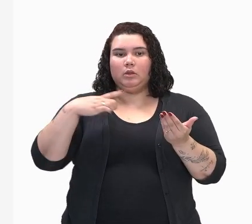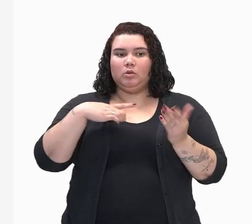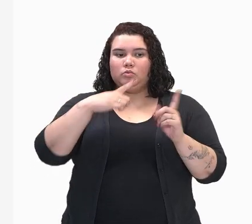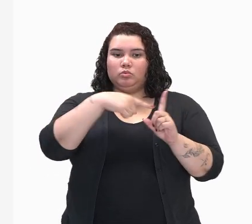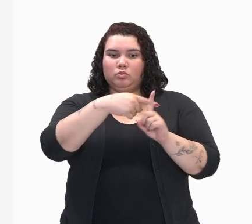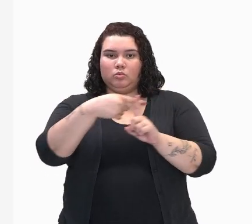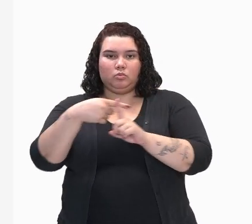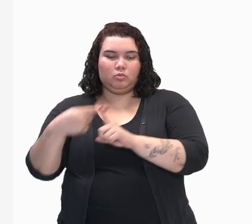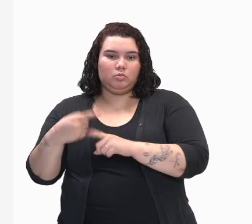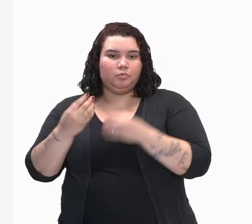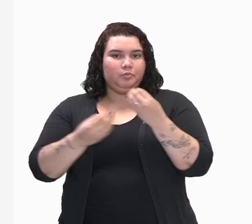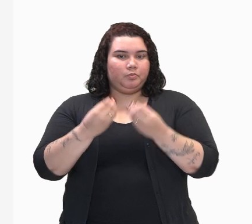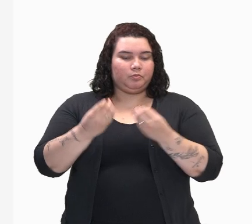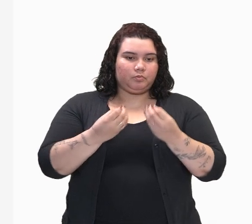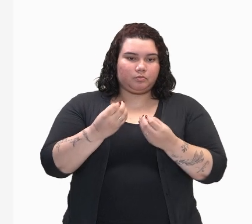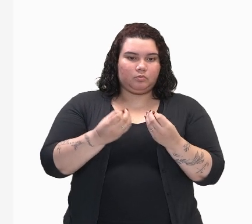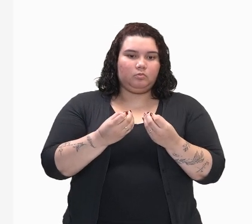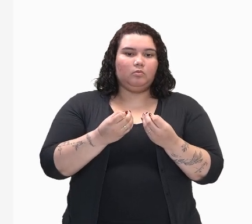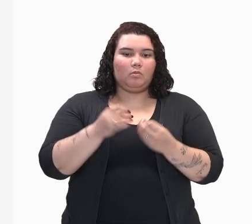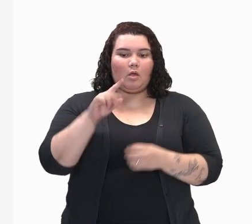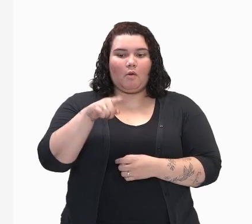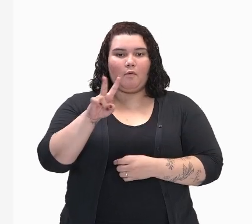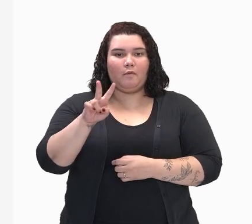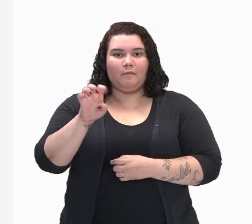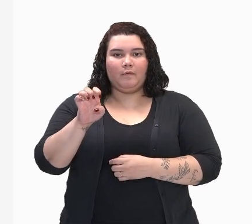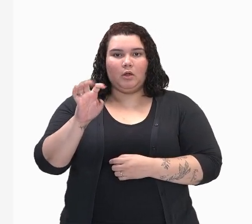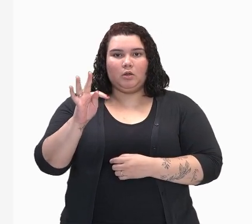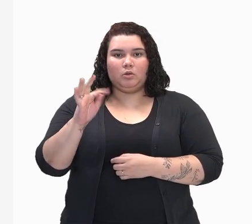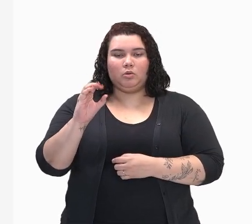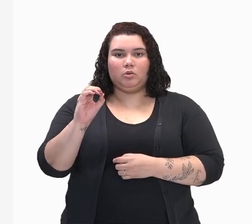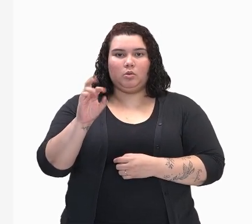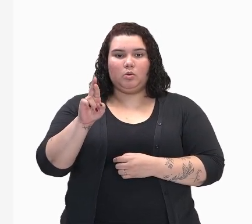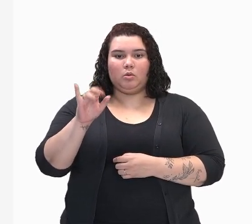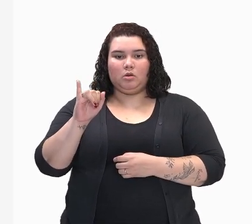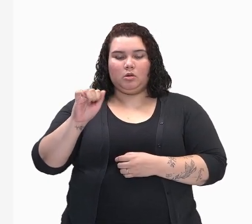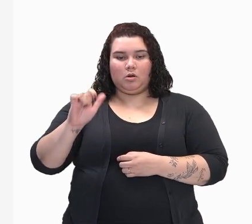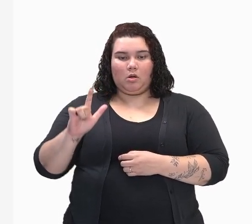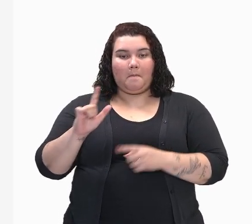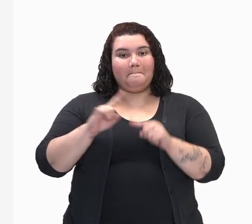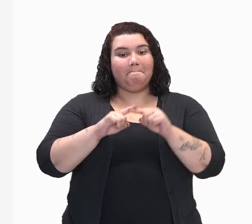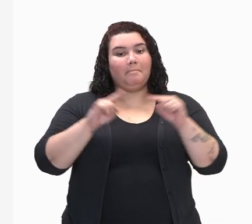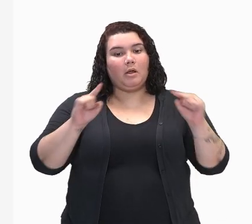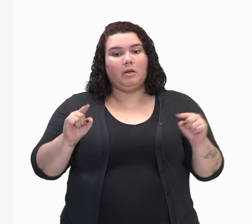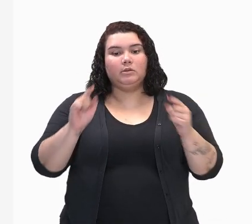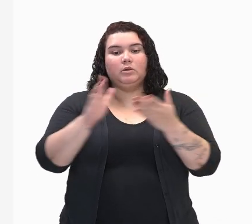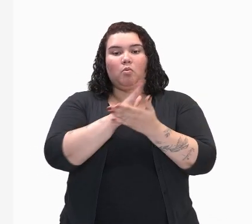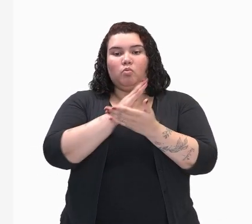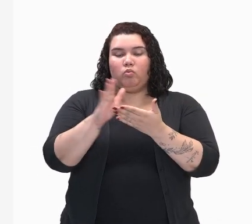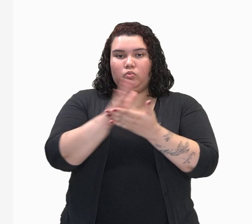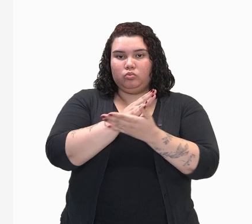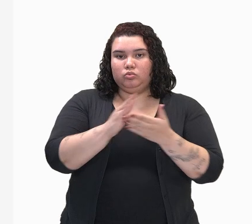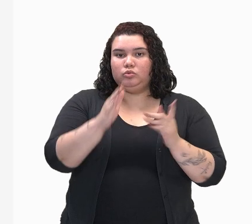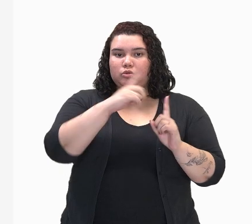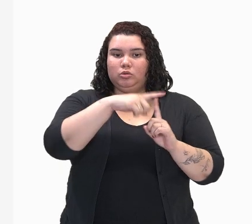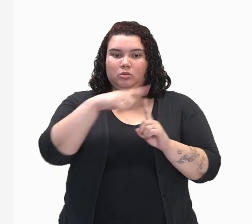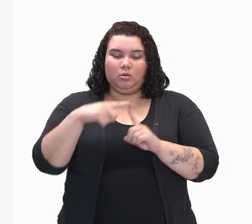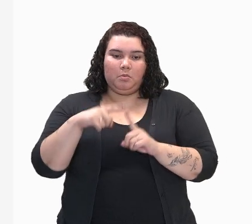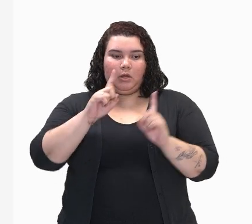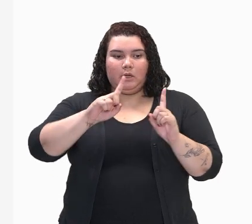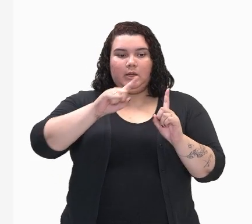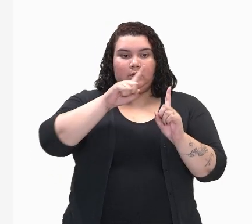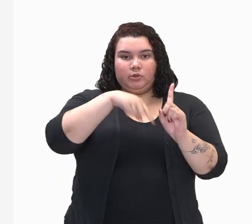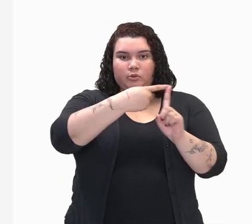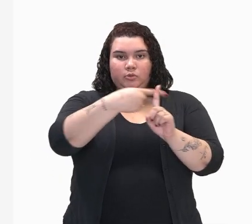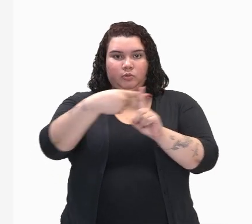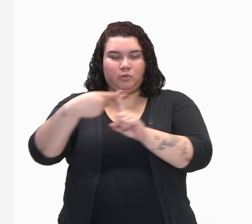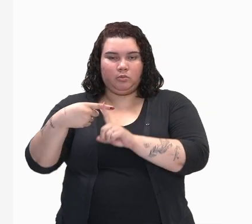somá-las de uma forma vetorial, uma soma vetorial. Mas, em alguns casos particulares, a soma vetorial